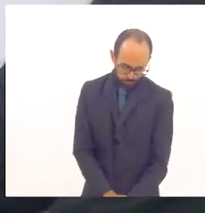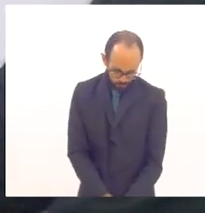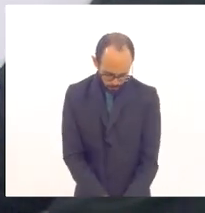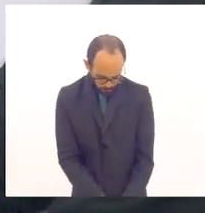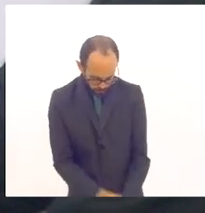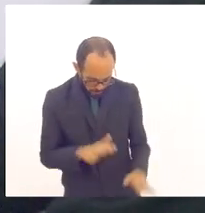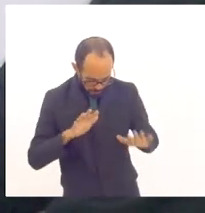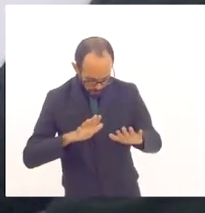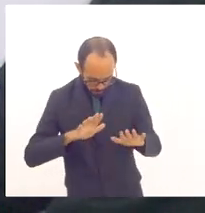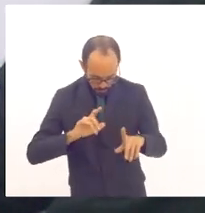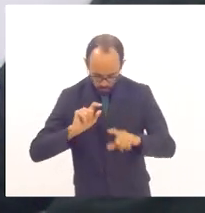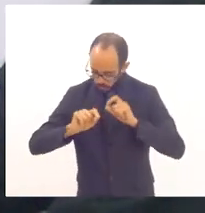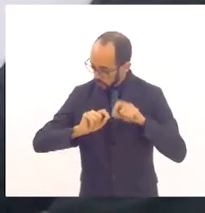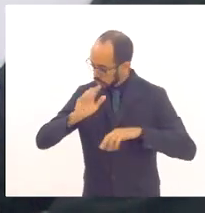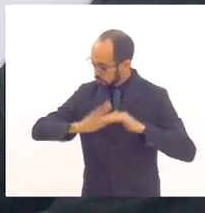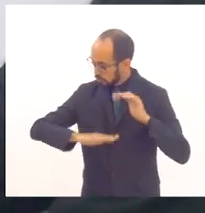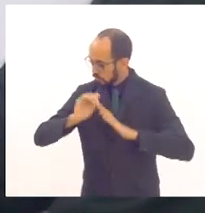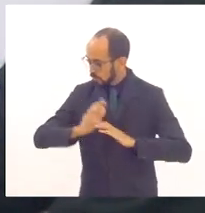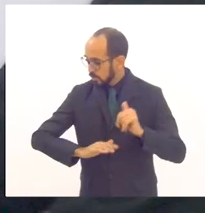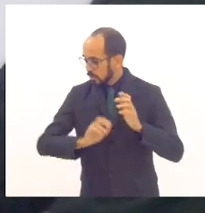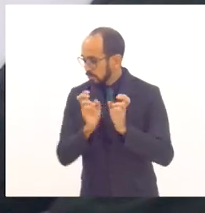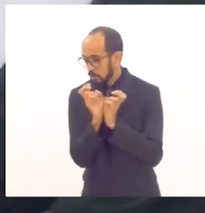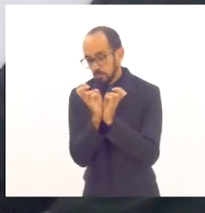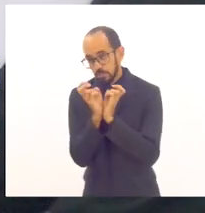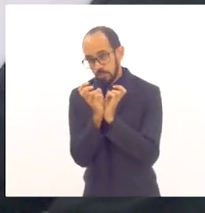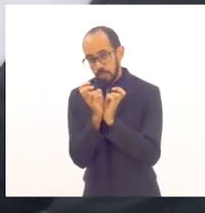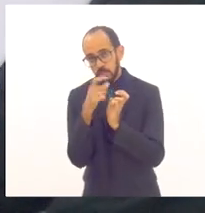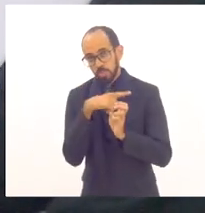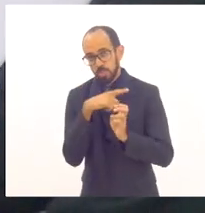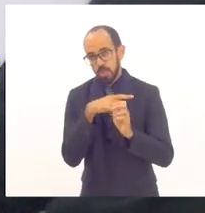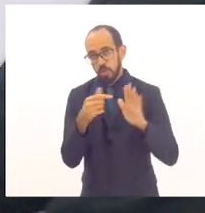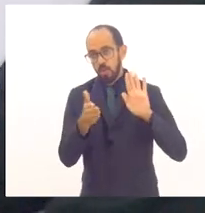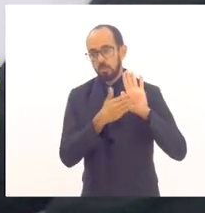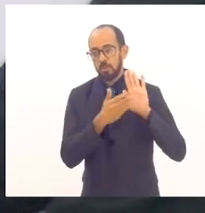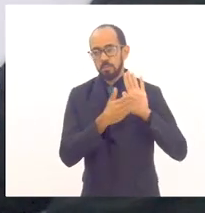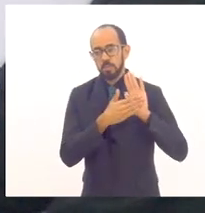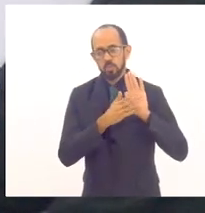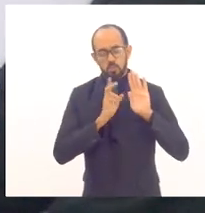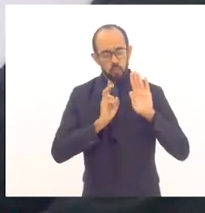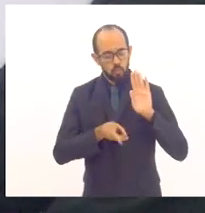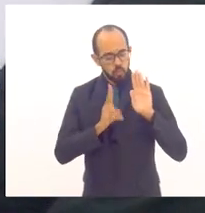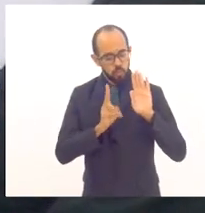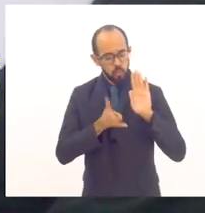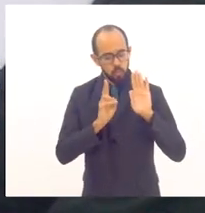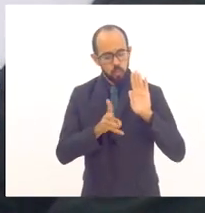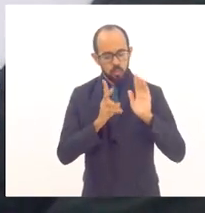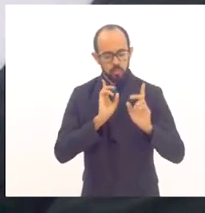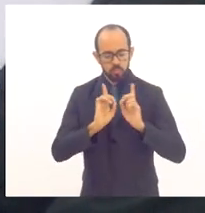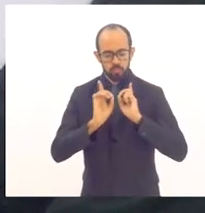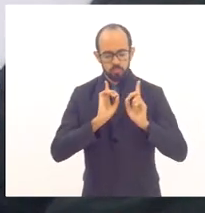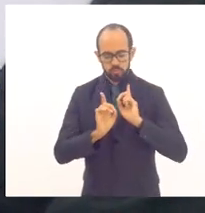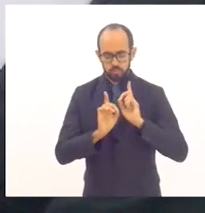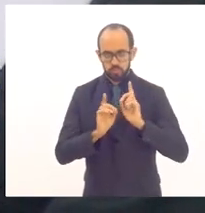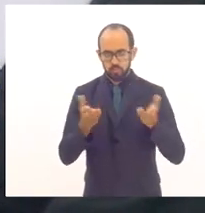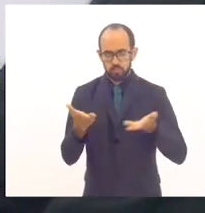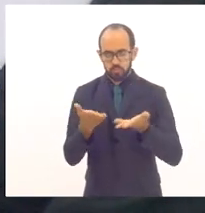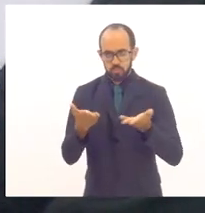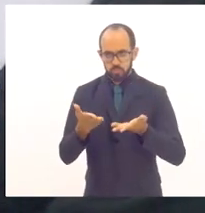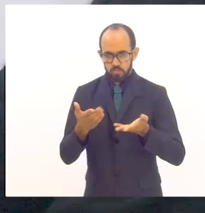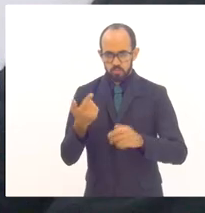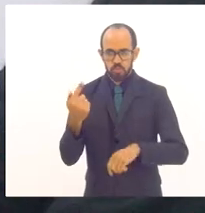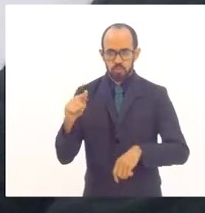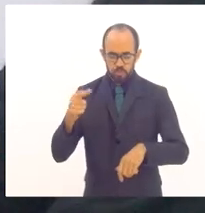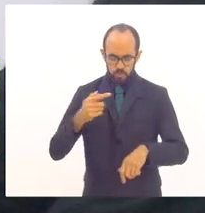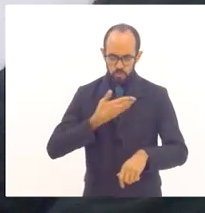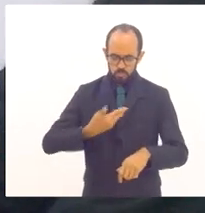os capoeiristas têm o compromisso, ou deveriam ter o compromisso, de dar continuidade a esse diálogo de hoje, e os